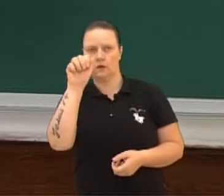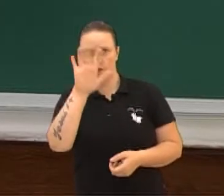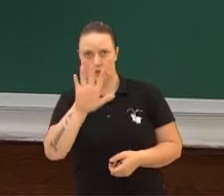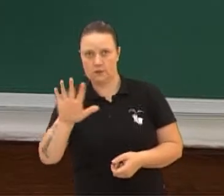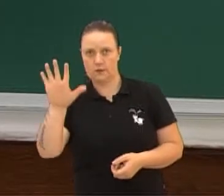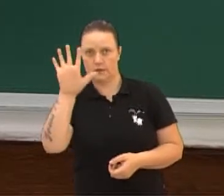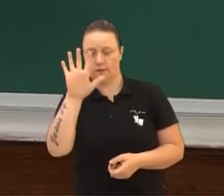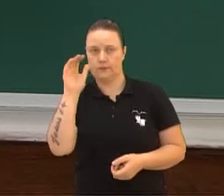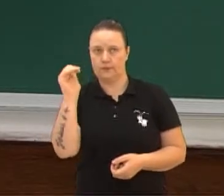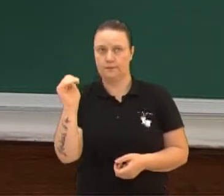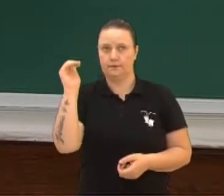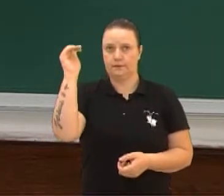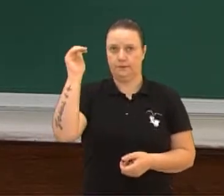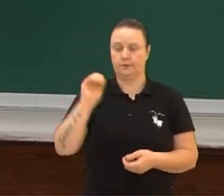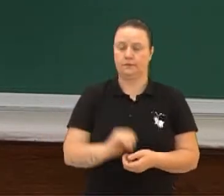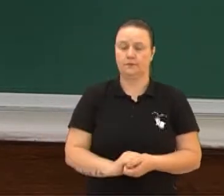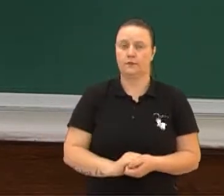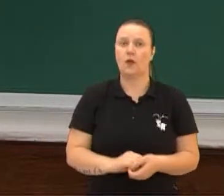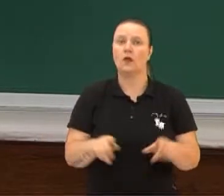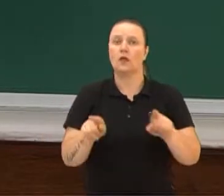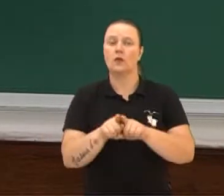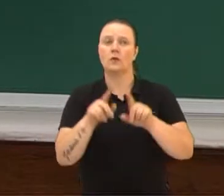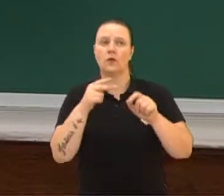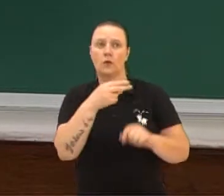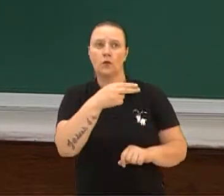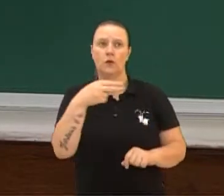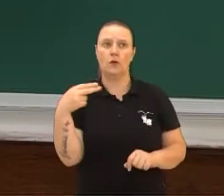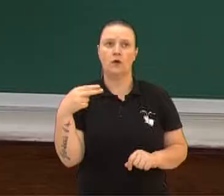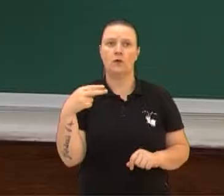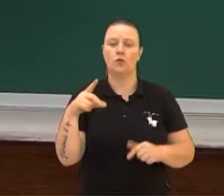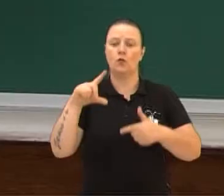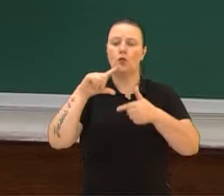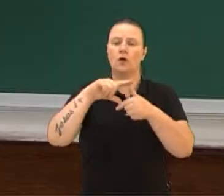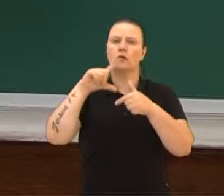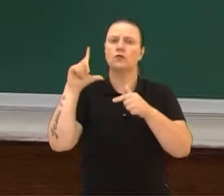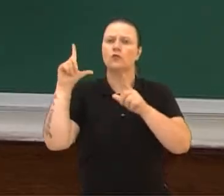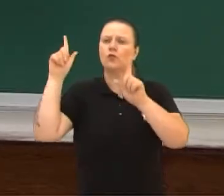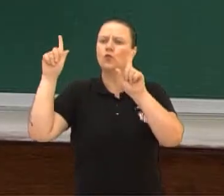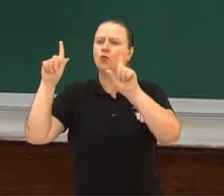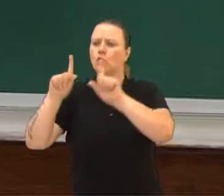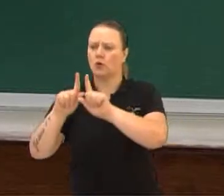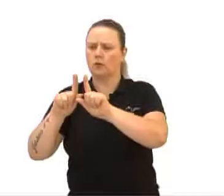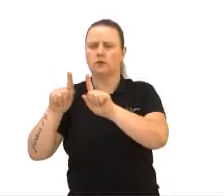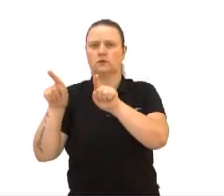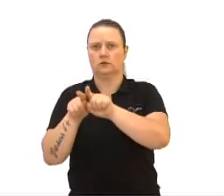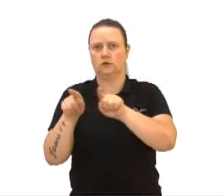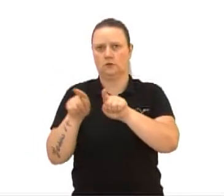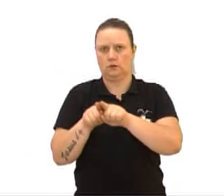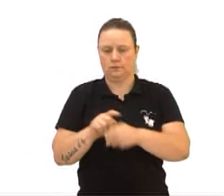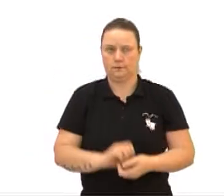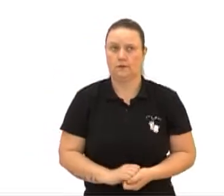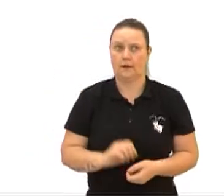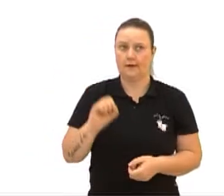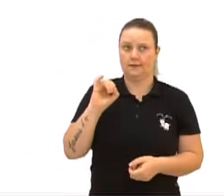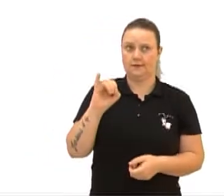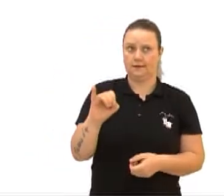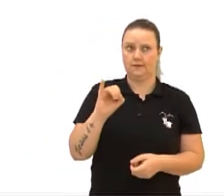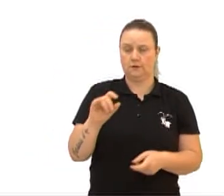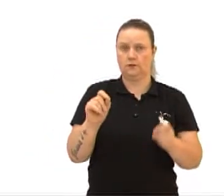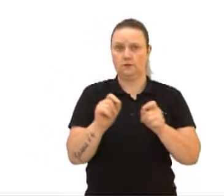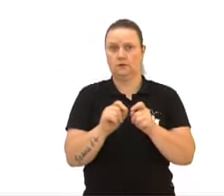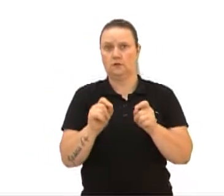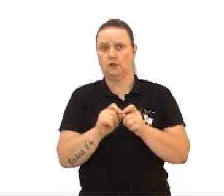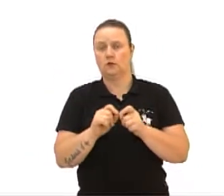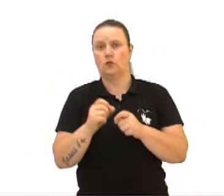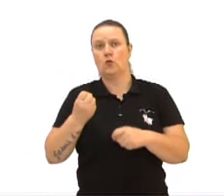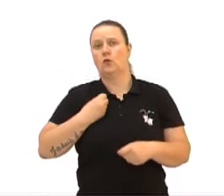quadrado maior igual à área do quadrado menor mais a área do quadrado menor. Então, se eu colocasse, atribuísse